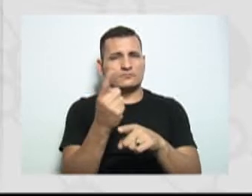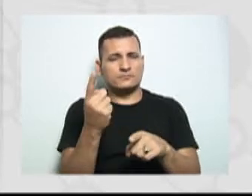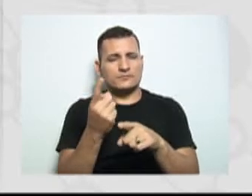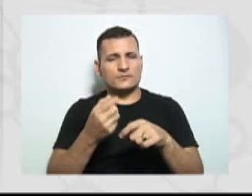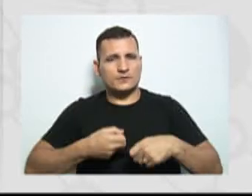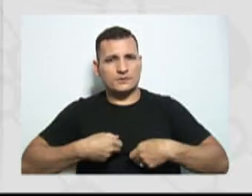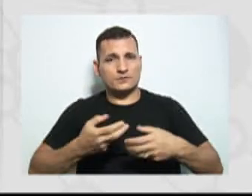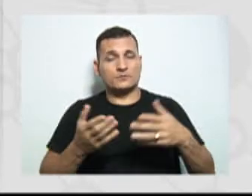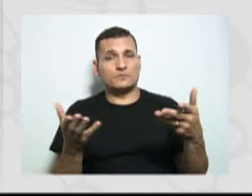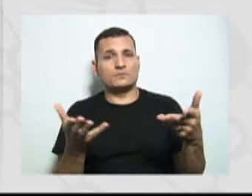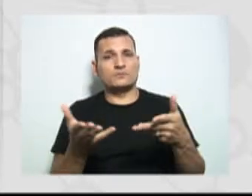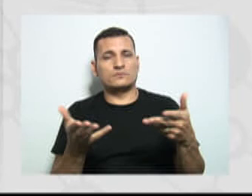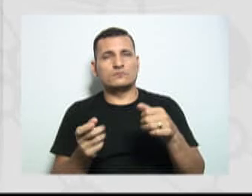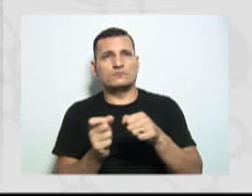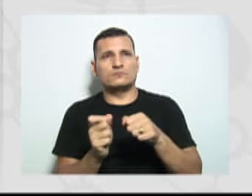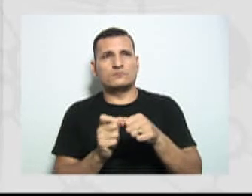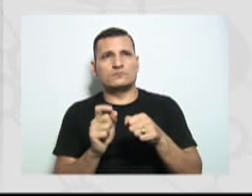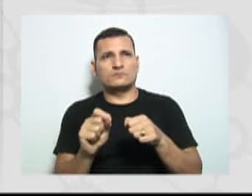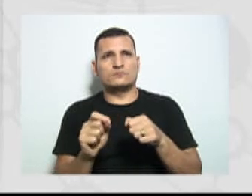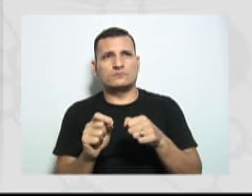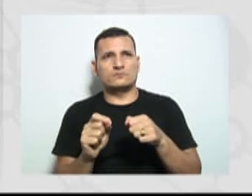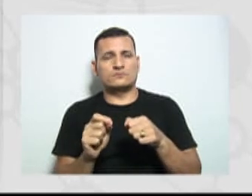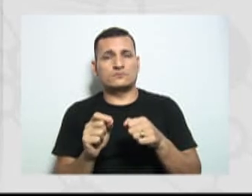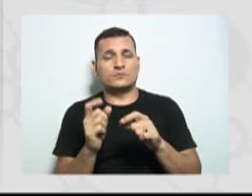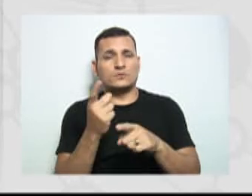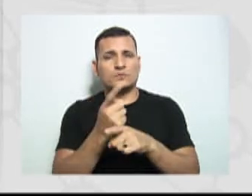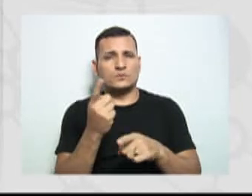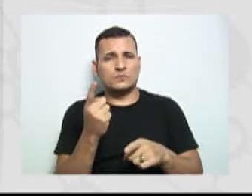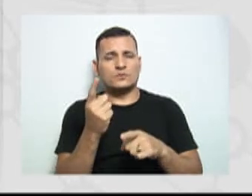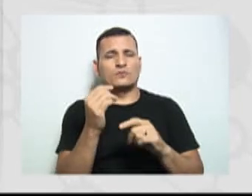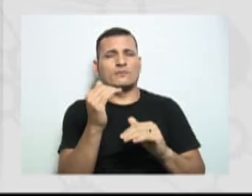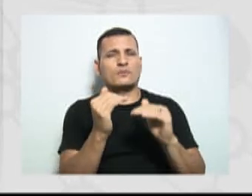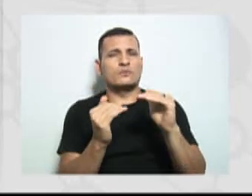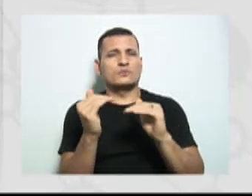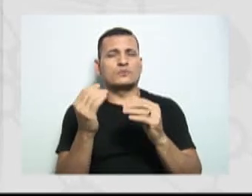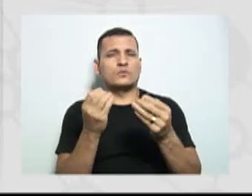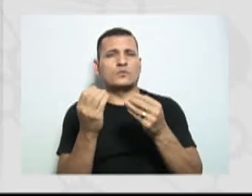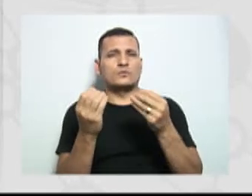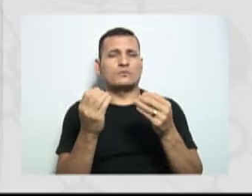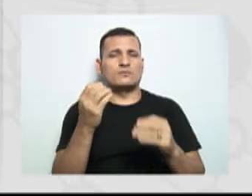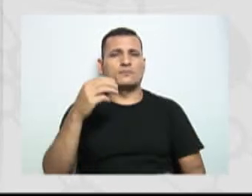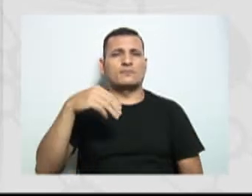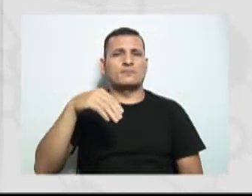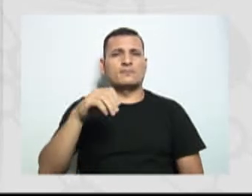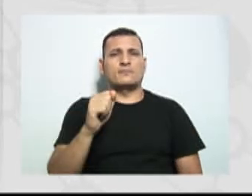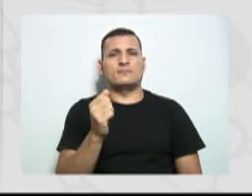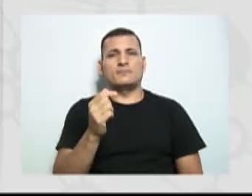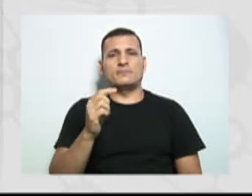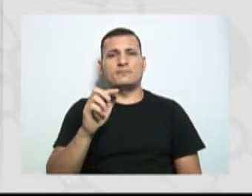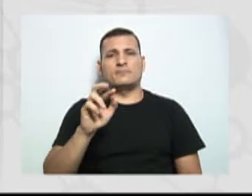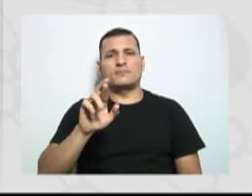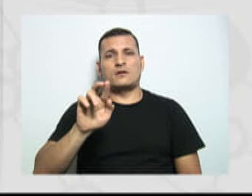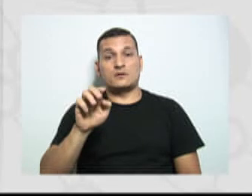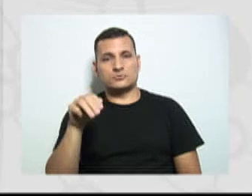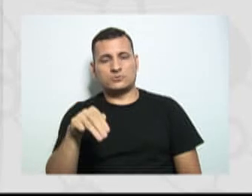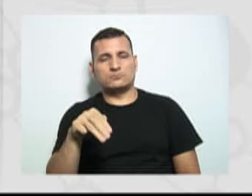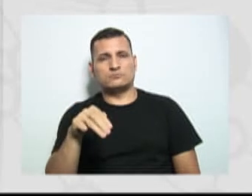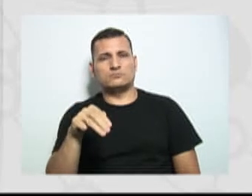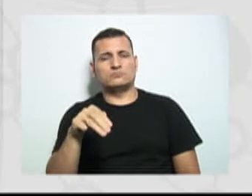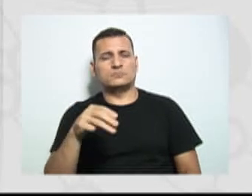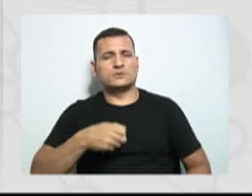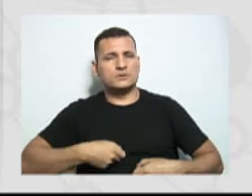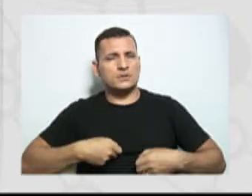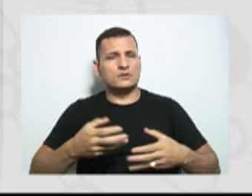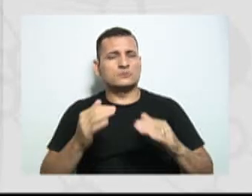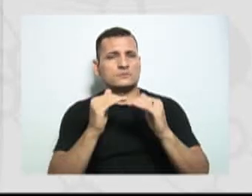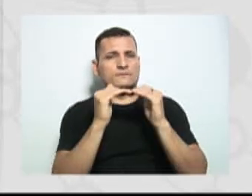vou fazer o quê? Vou achar o meu ponto com relação à margem, que é o quê? Custos e despesas fixas. O